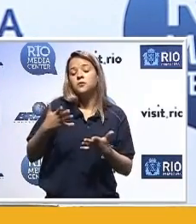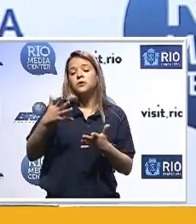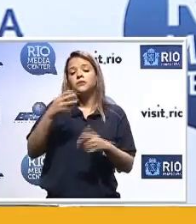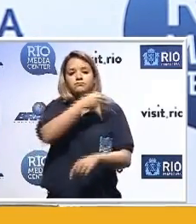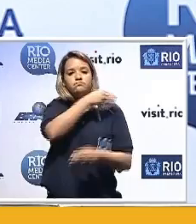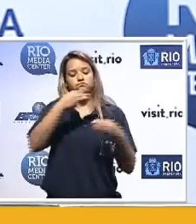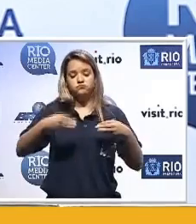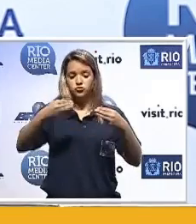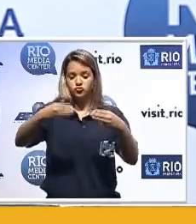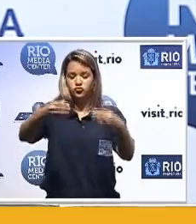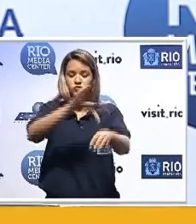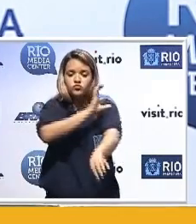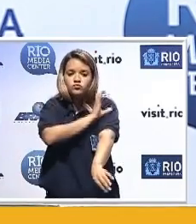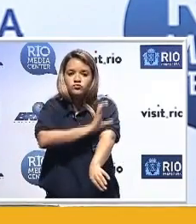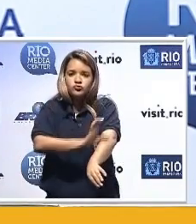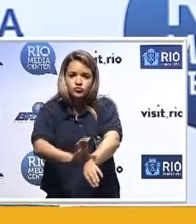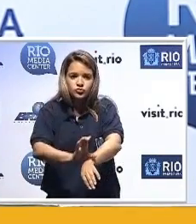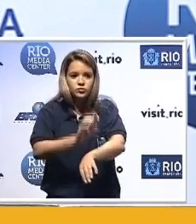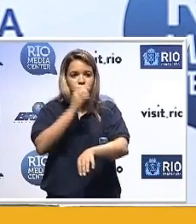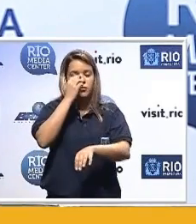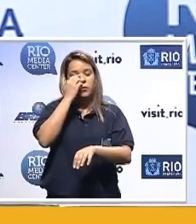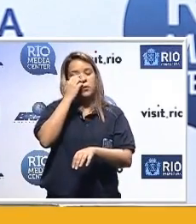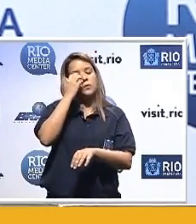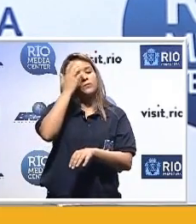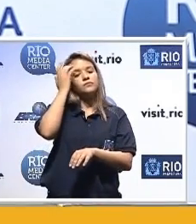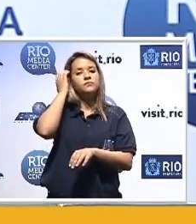de, no caso de, dos bens tombados,